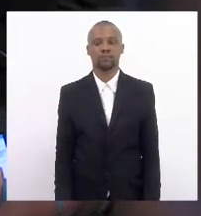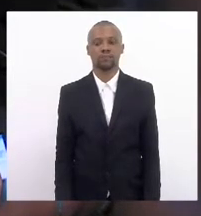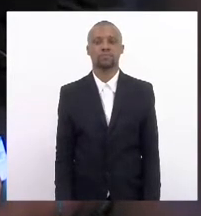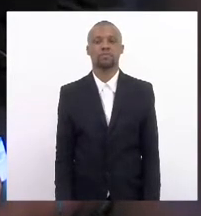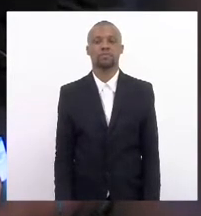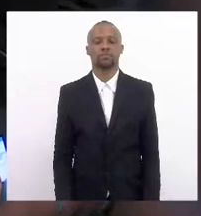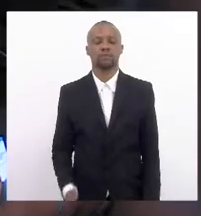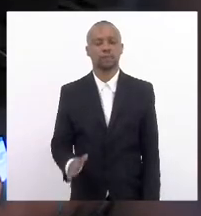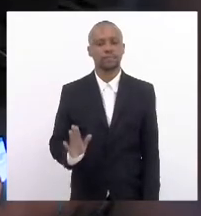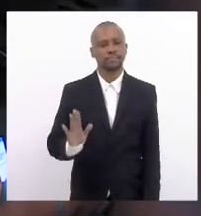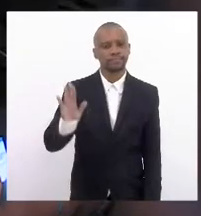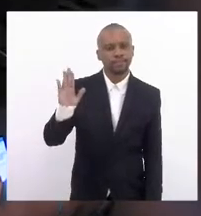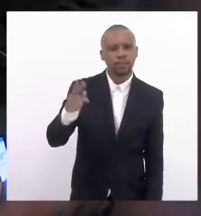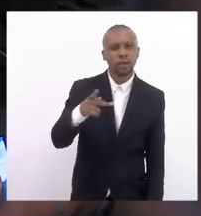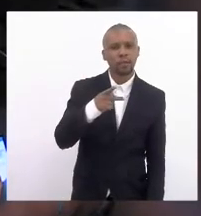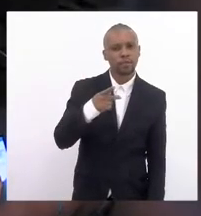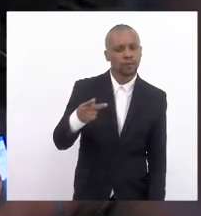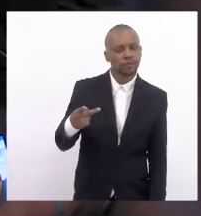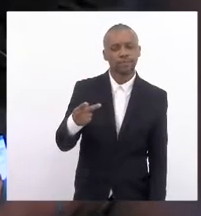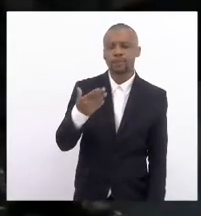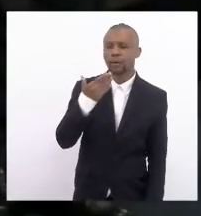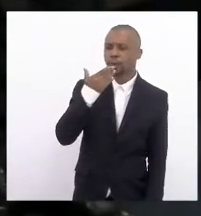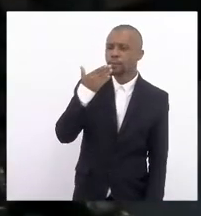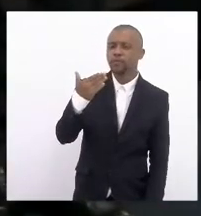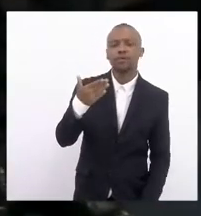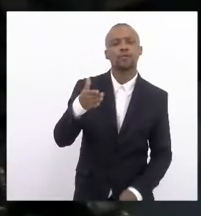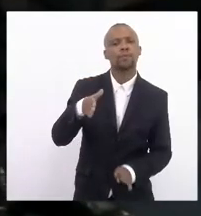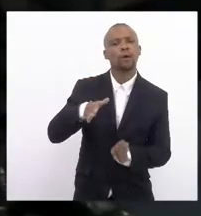Presidente, só uma orientação.